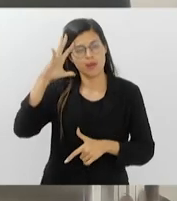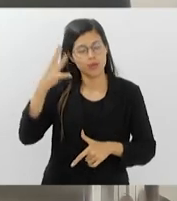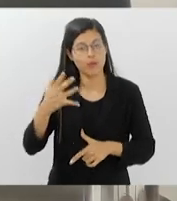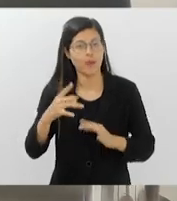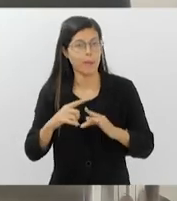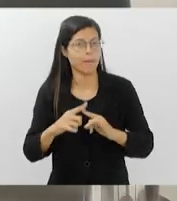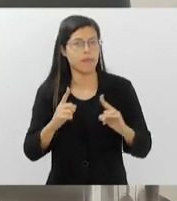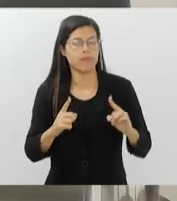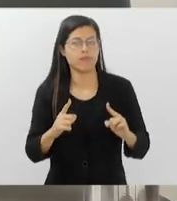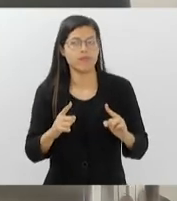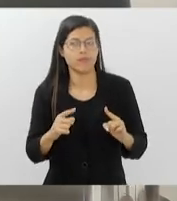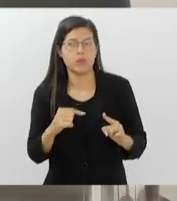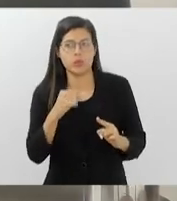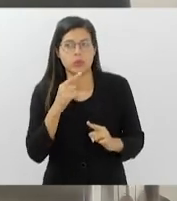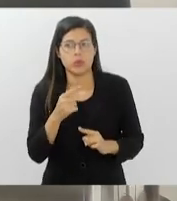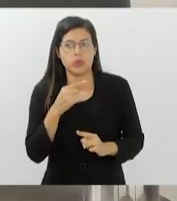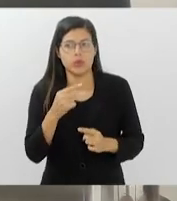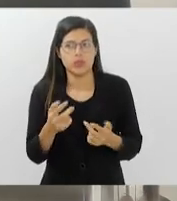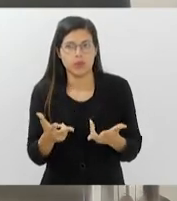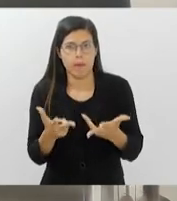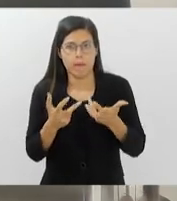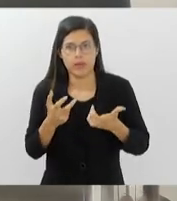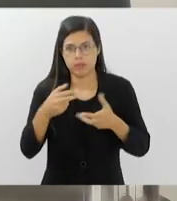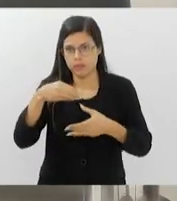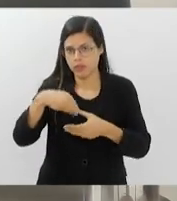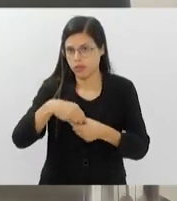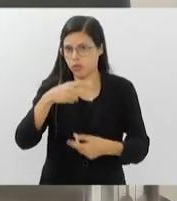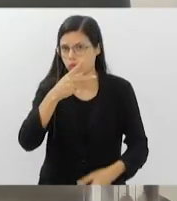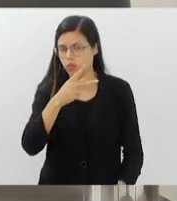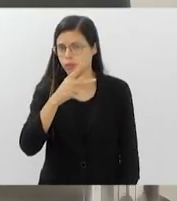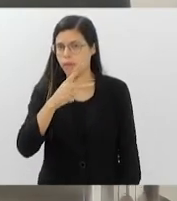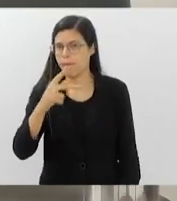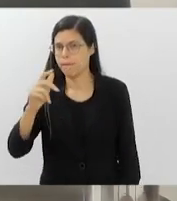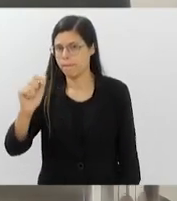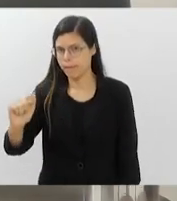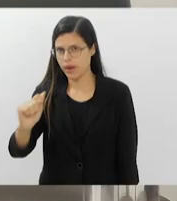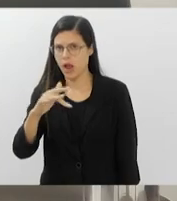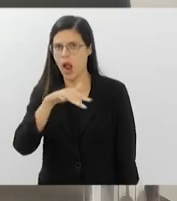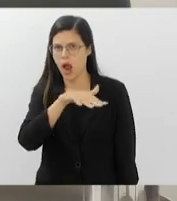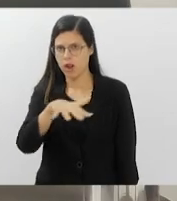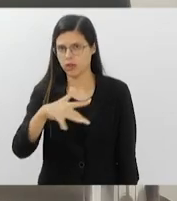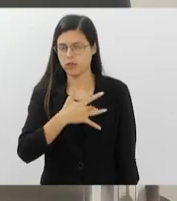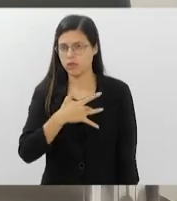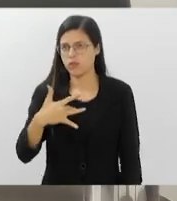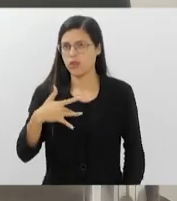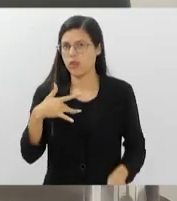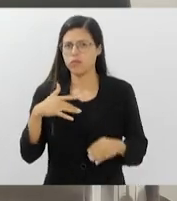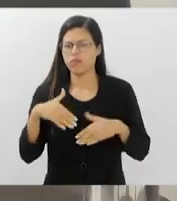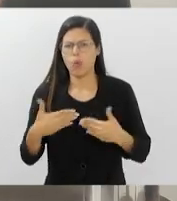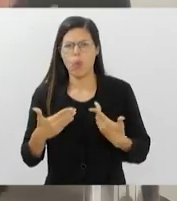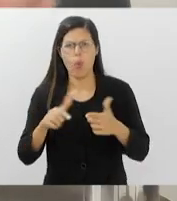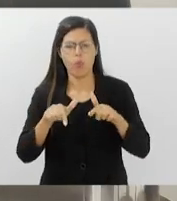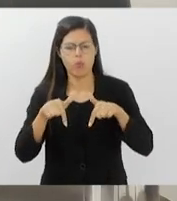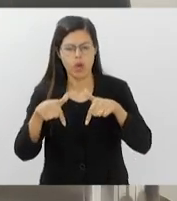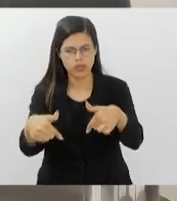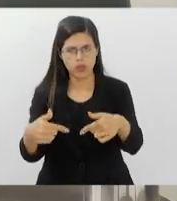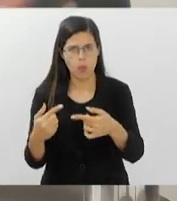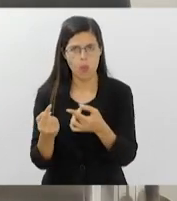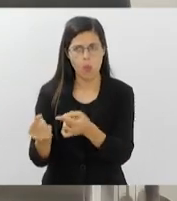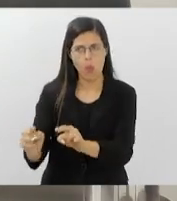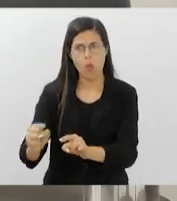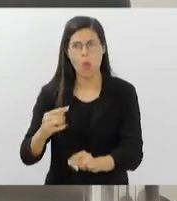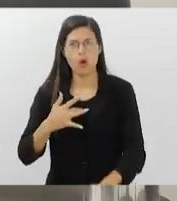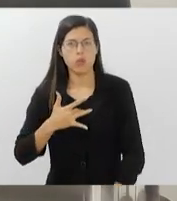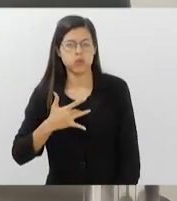visualizar dentro do PPA da Saúde Quais são as ações desenvolvidas para a tuberculose para